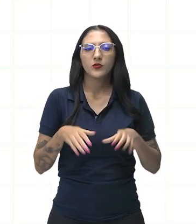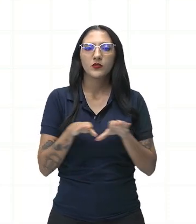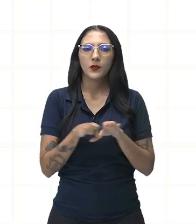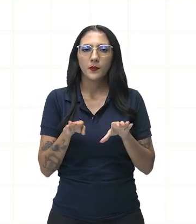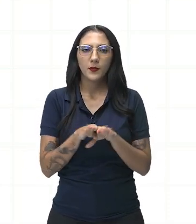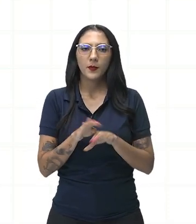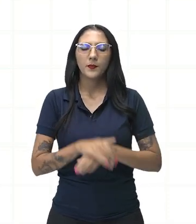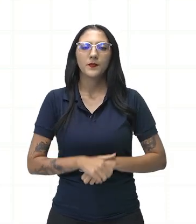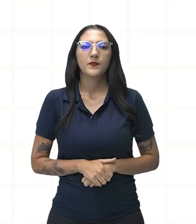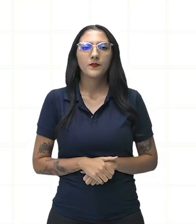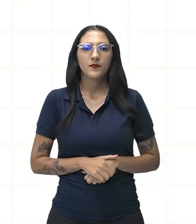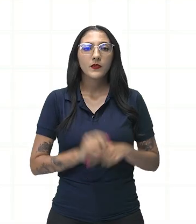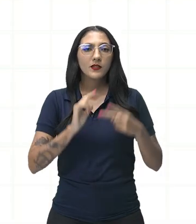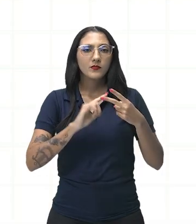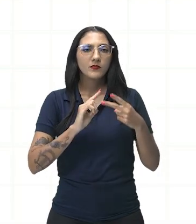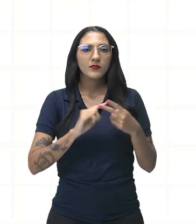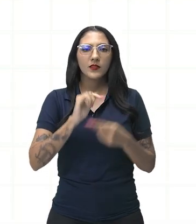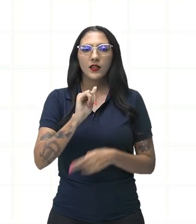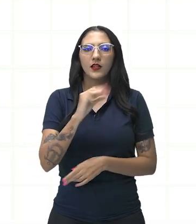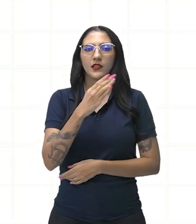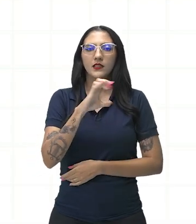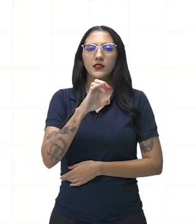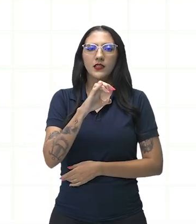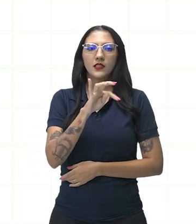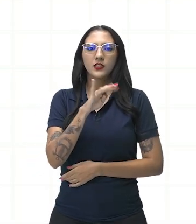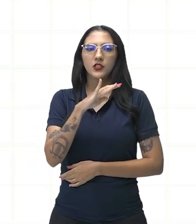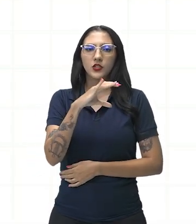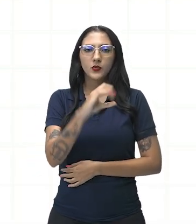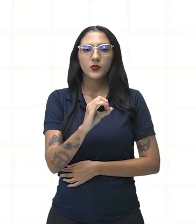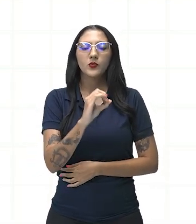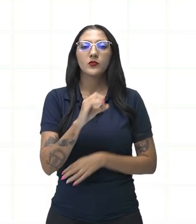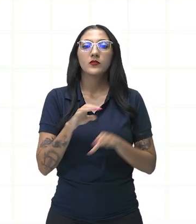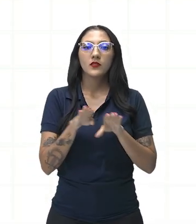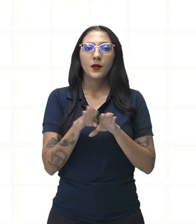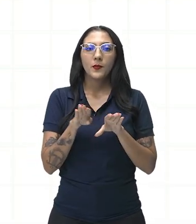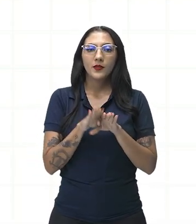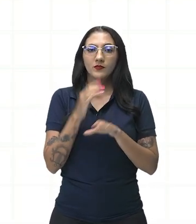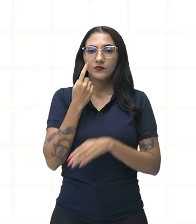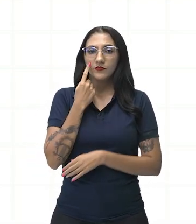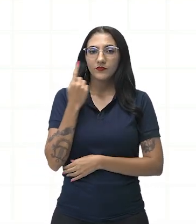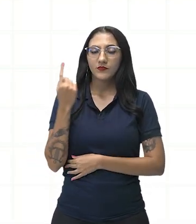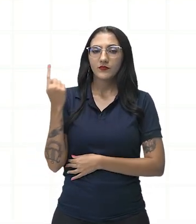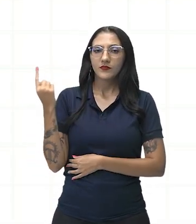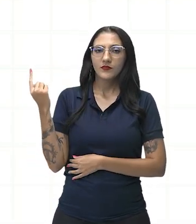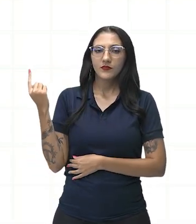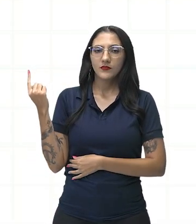Temos também o ácido acético, na sua representação, o